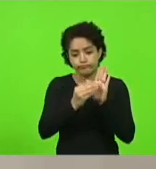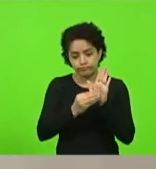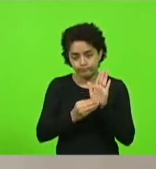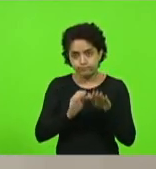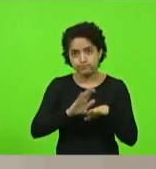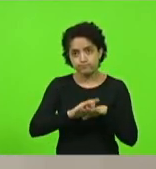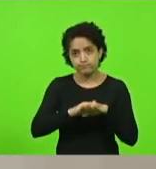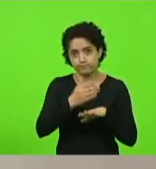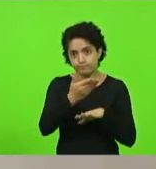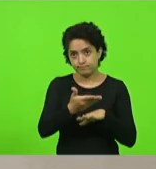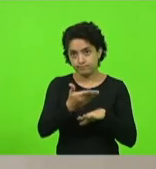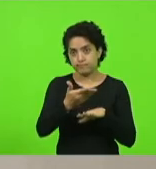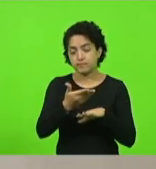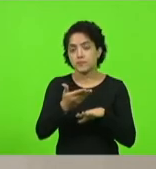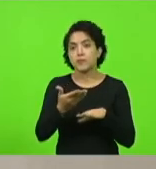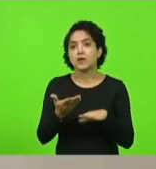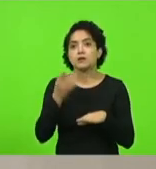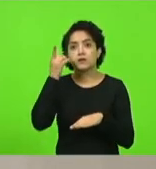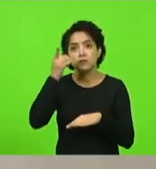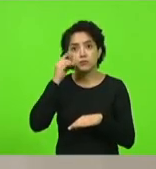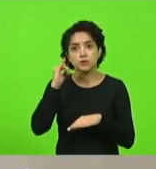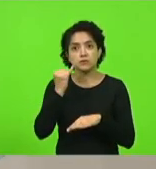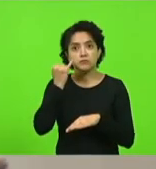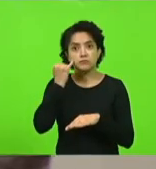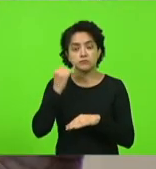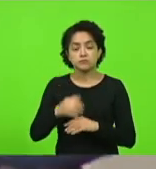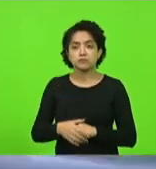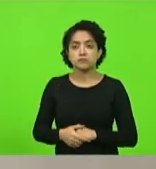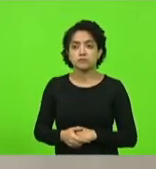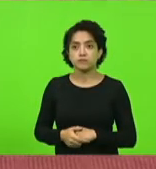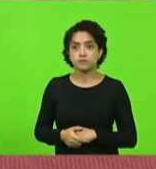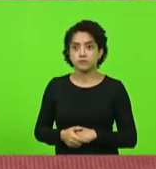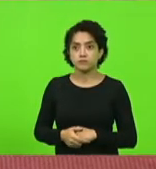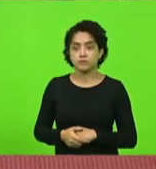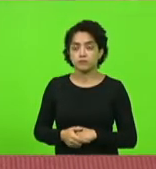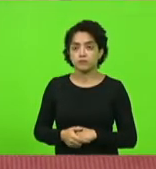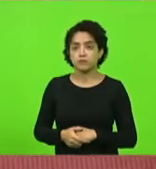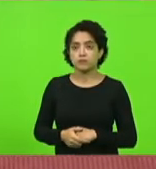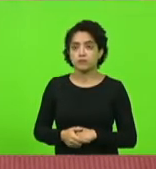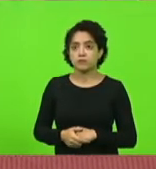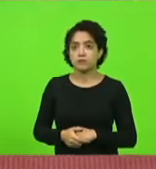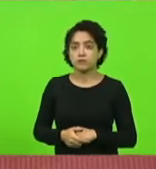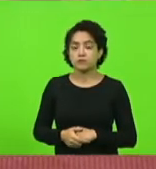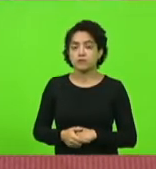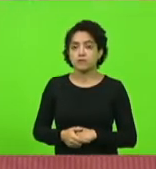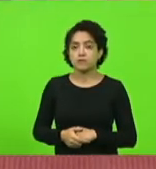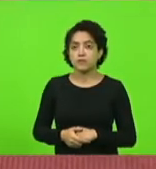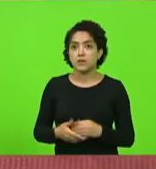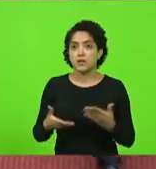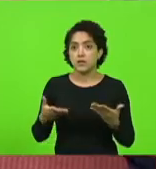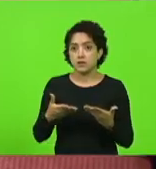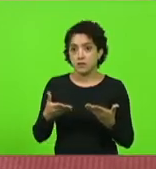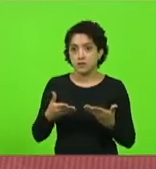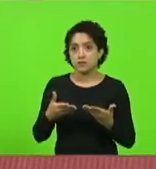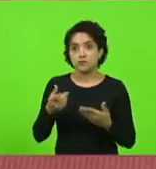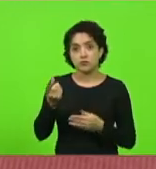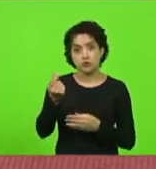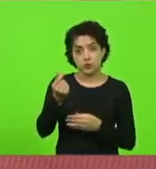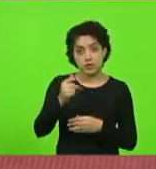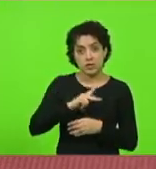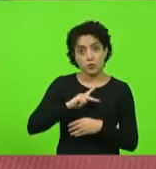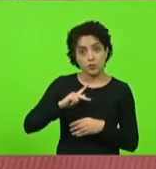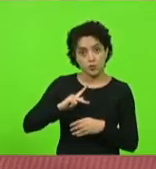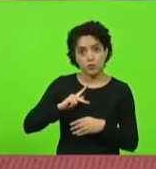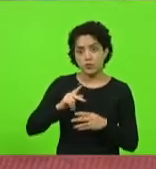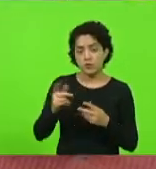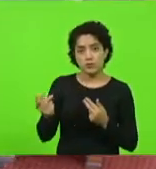Cobalcini. Para discutir a matéria, com a palavra o deputado Jessé Lopes. Eu acho que nós temos que sempre tratar o dinheiro público como se fosse